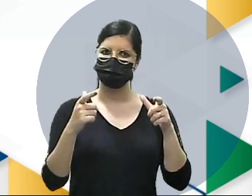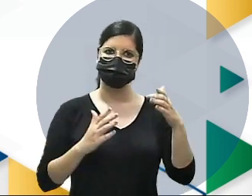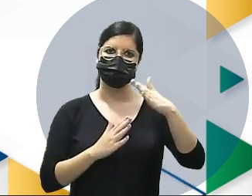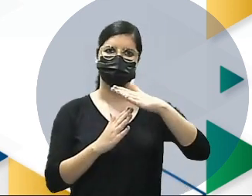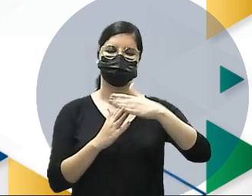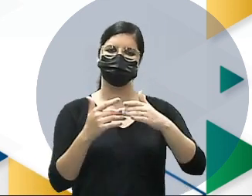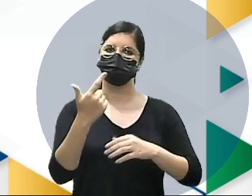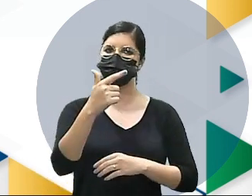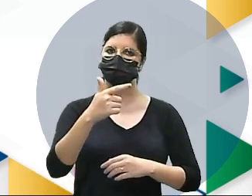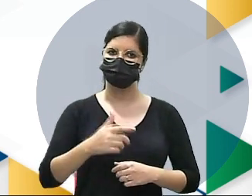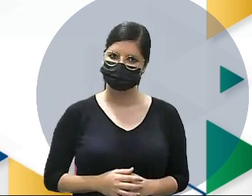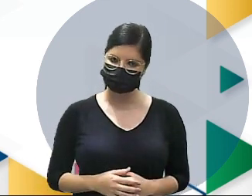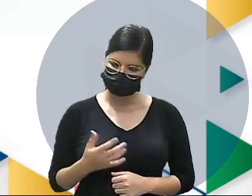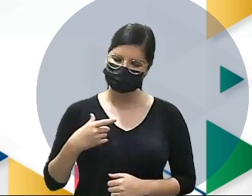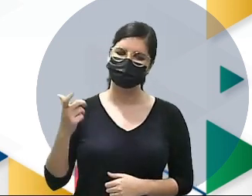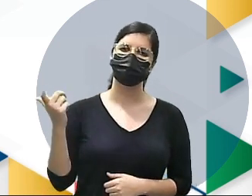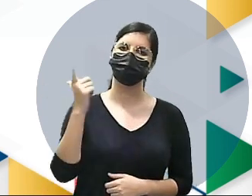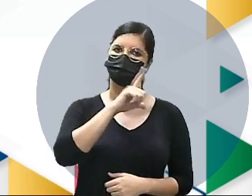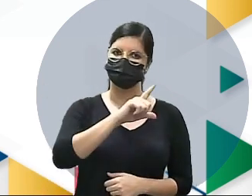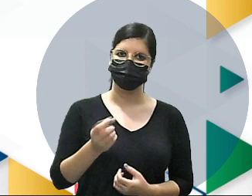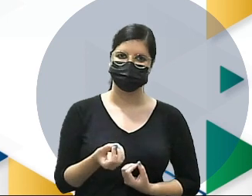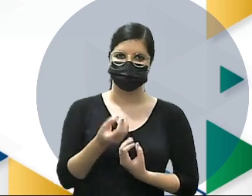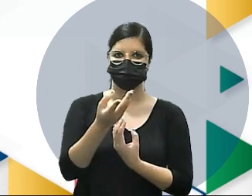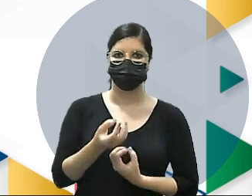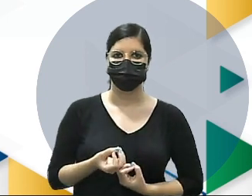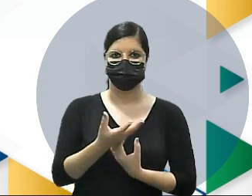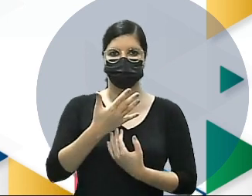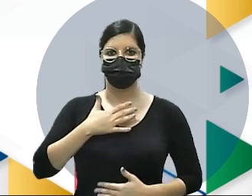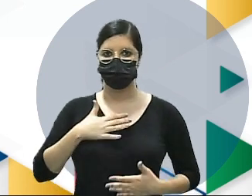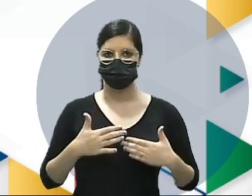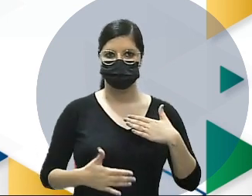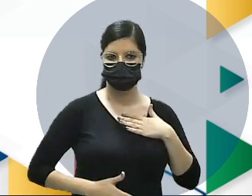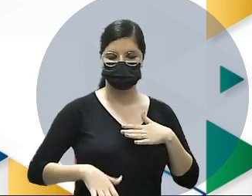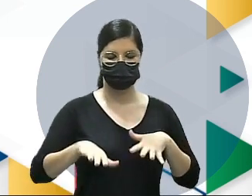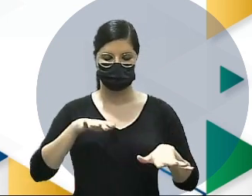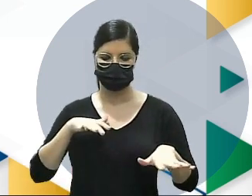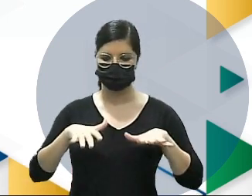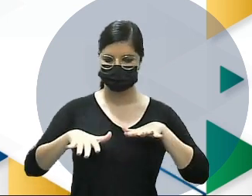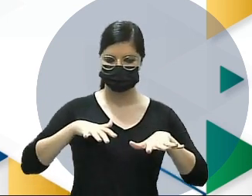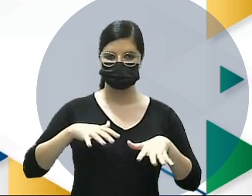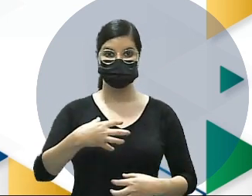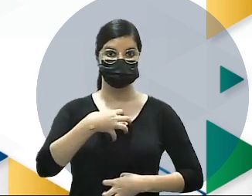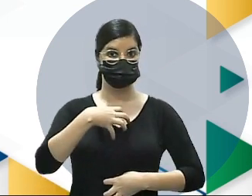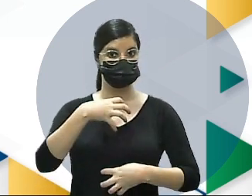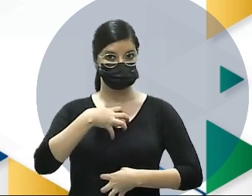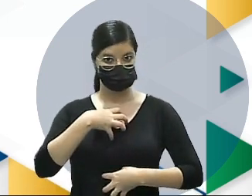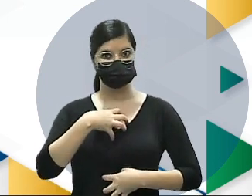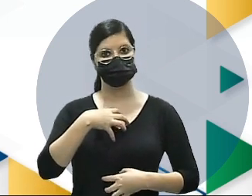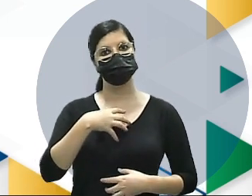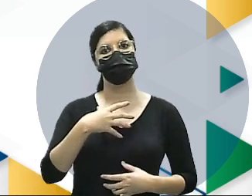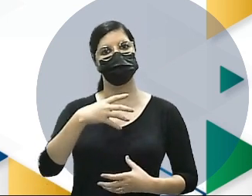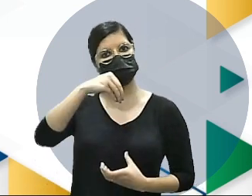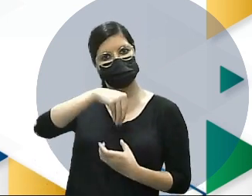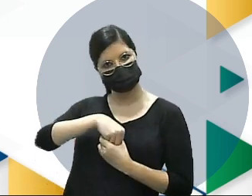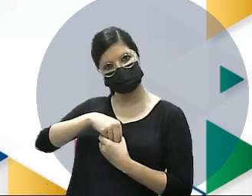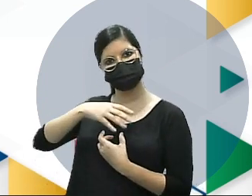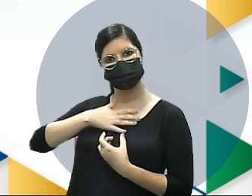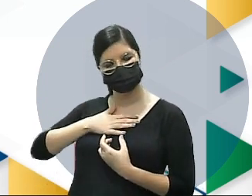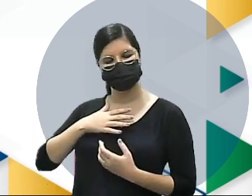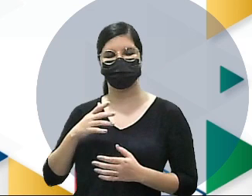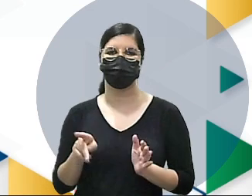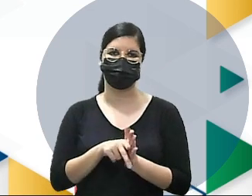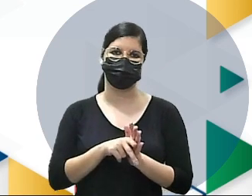contemporânea desde que você consiga expressar através do seu corpo através dos movimentos aquele sentimento que está envolvido naquele